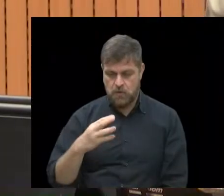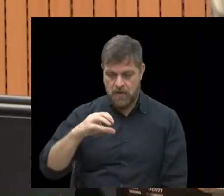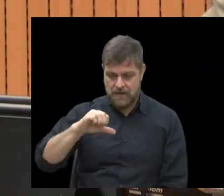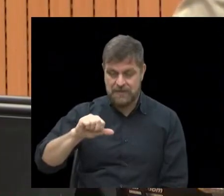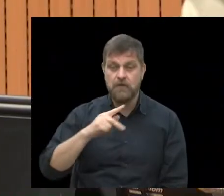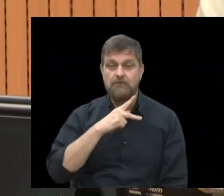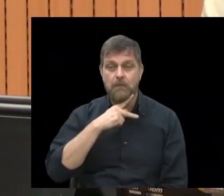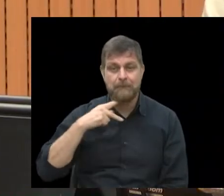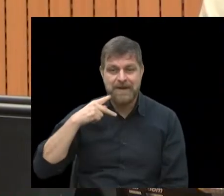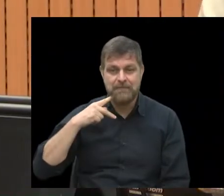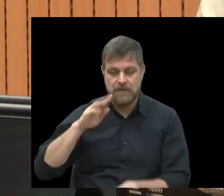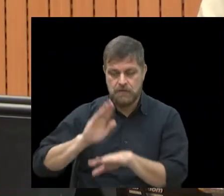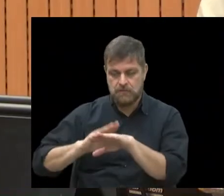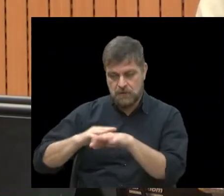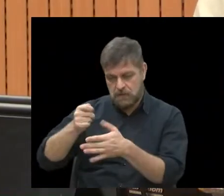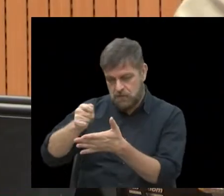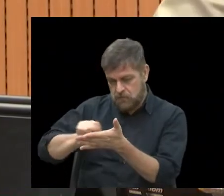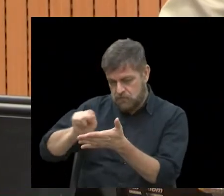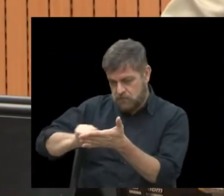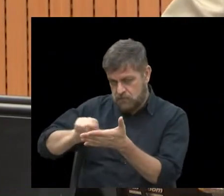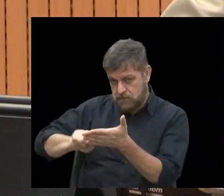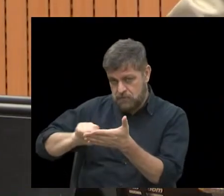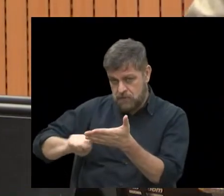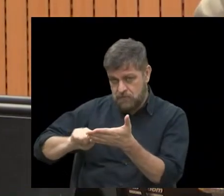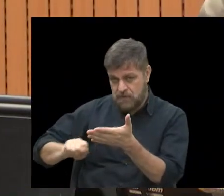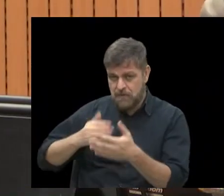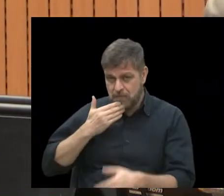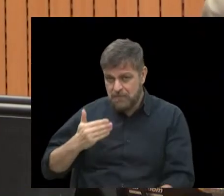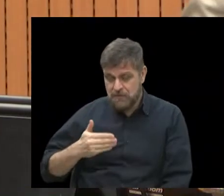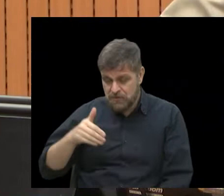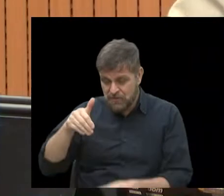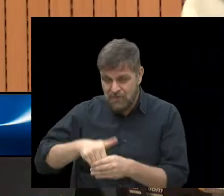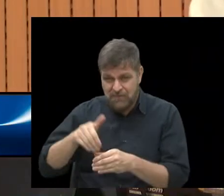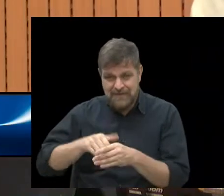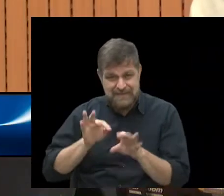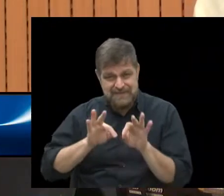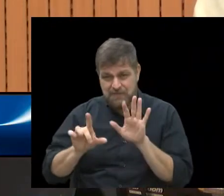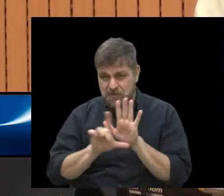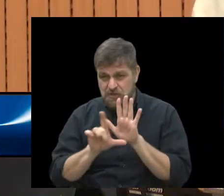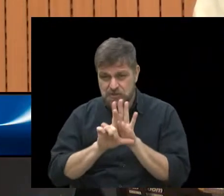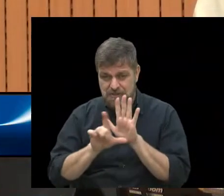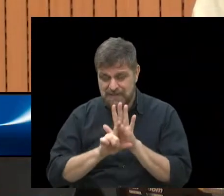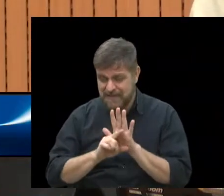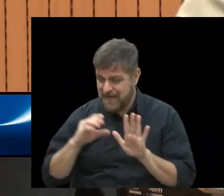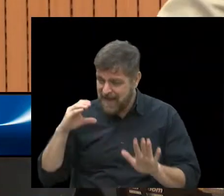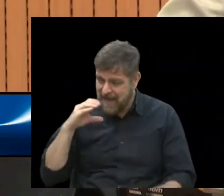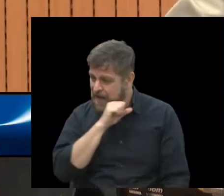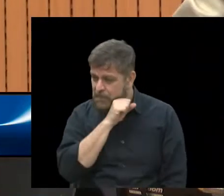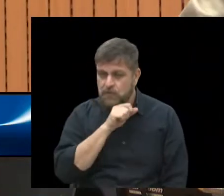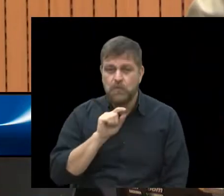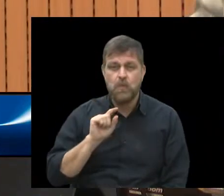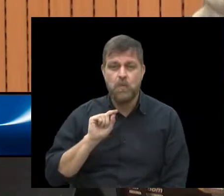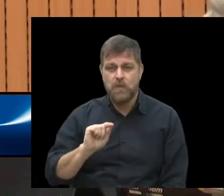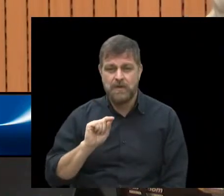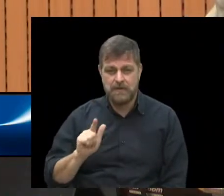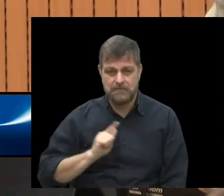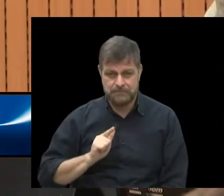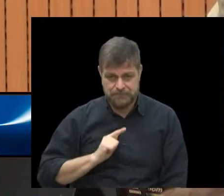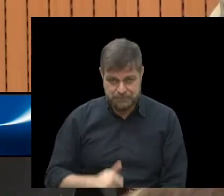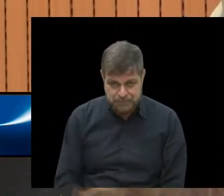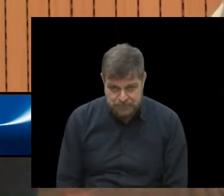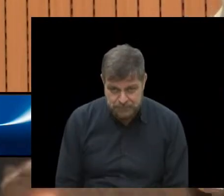Permínio Monteiro, requerendo tramitação em regime de urgência do projeto de lei ordinária número 349/2018,